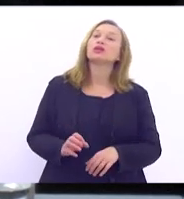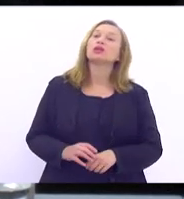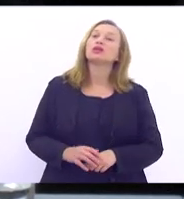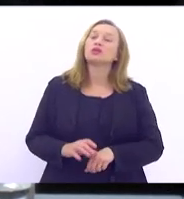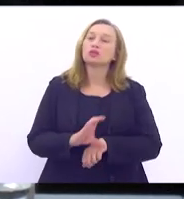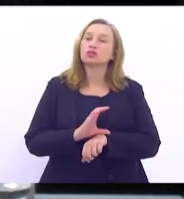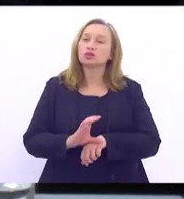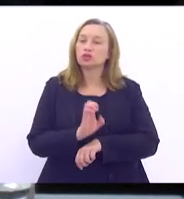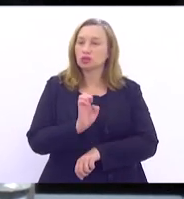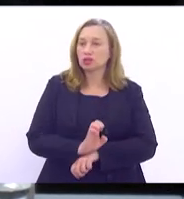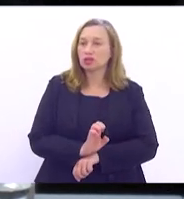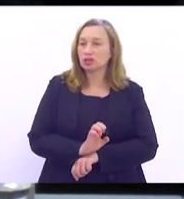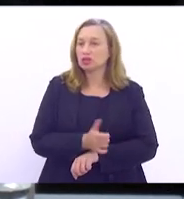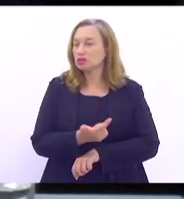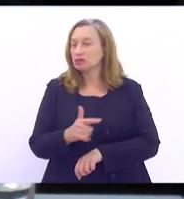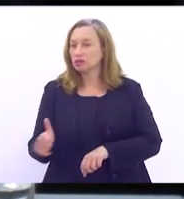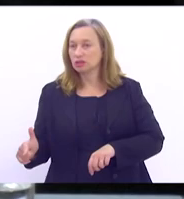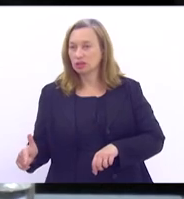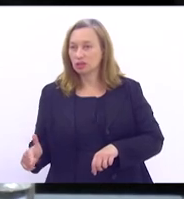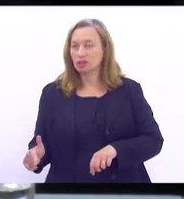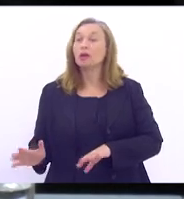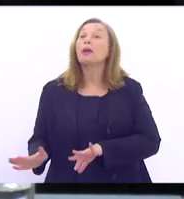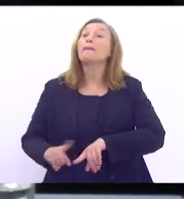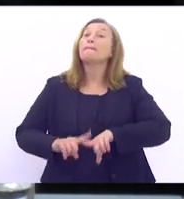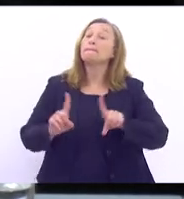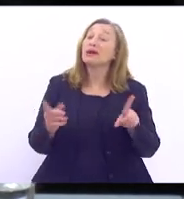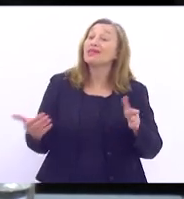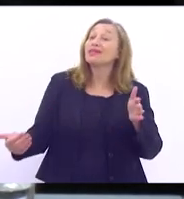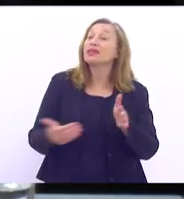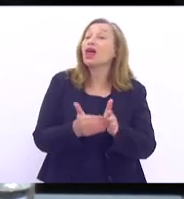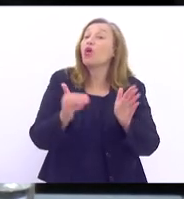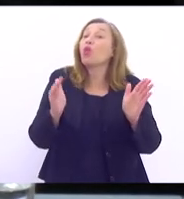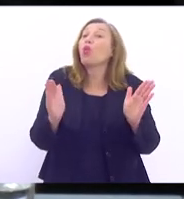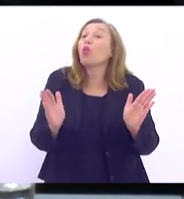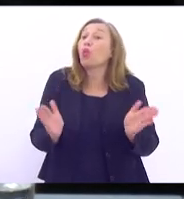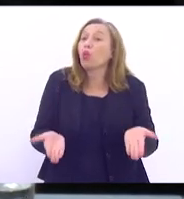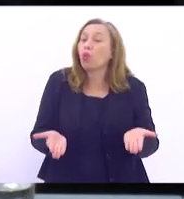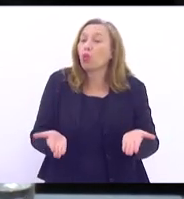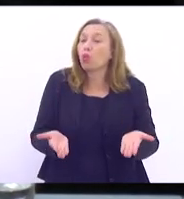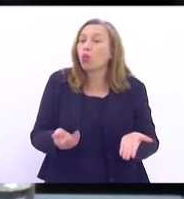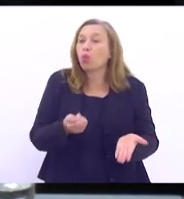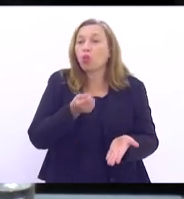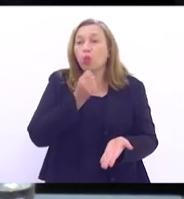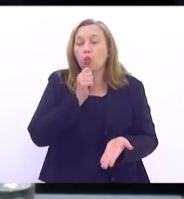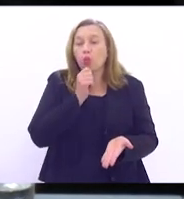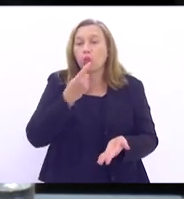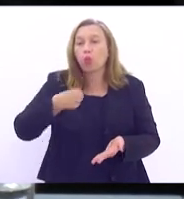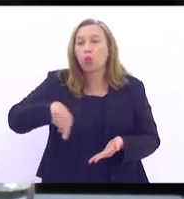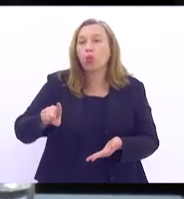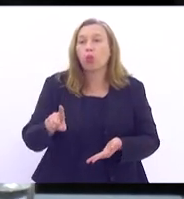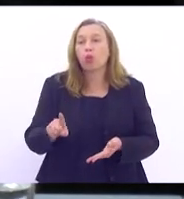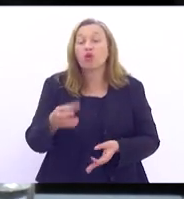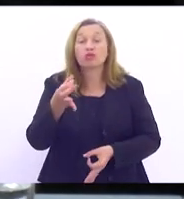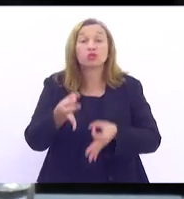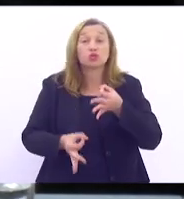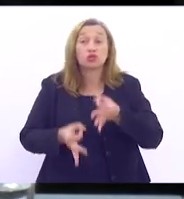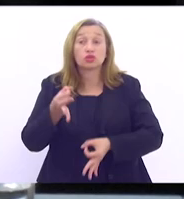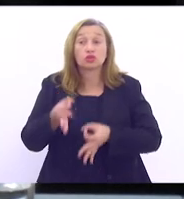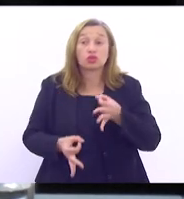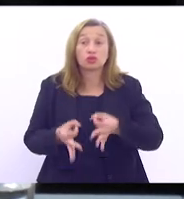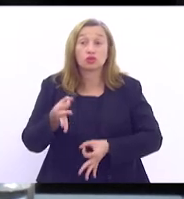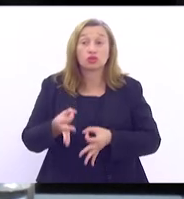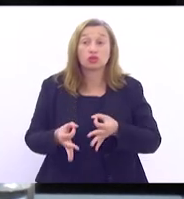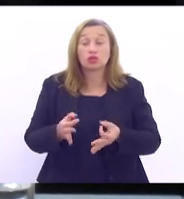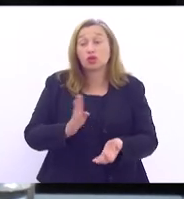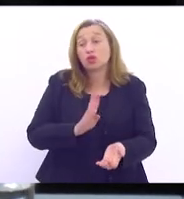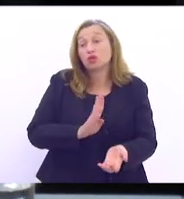é inconstitucional, mas até hoje ninguém foi ao judiciário arguir o vício